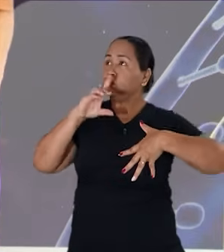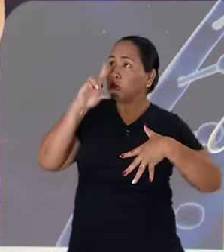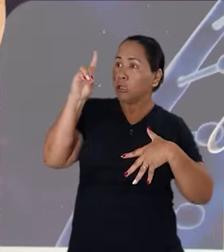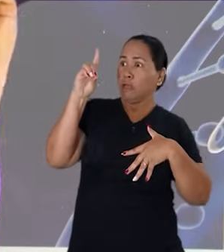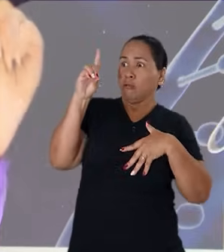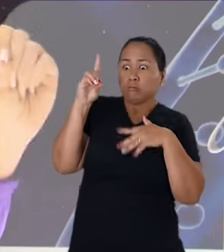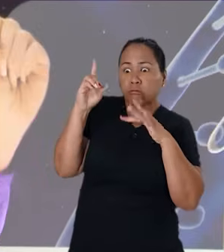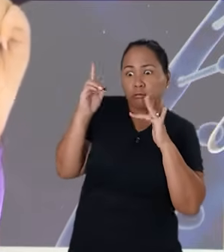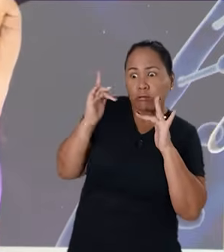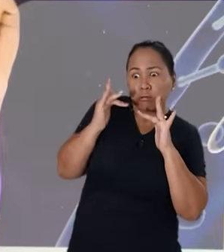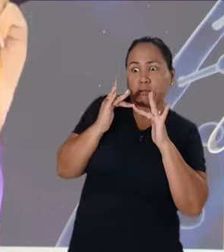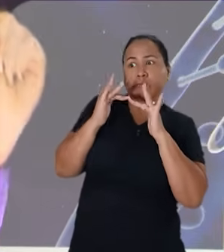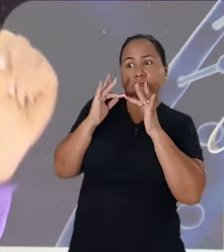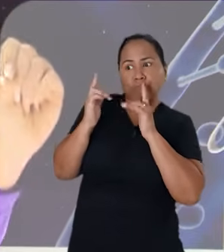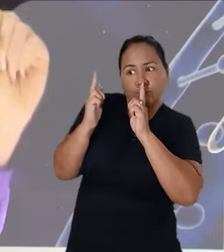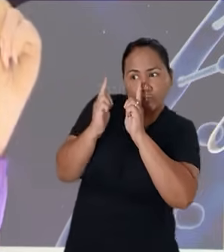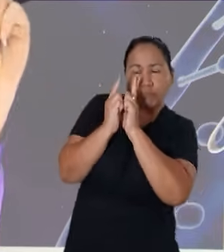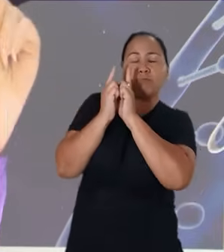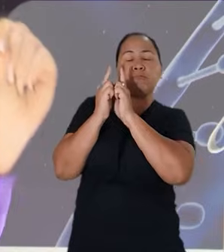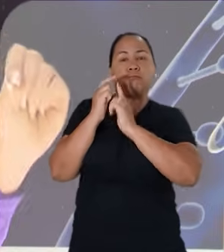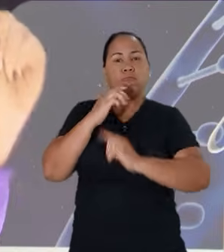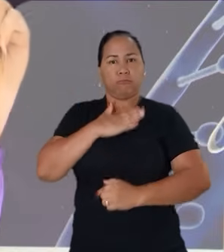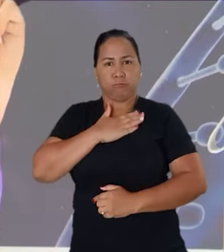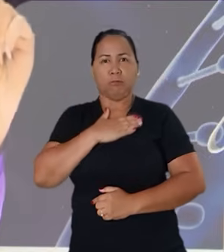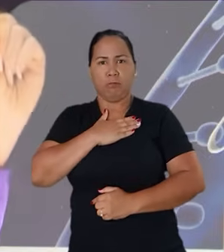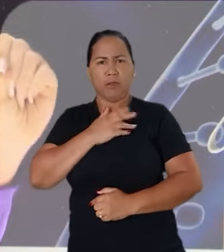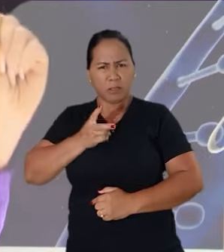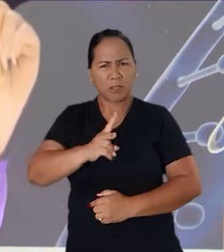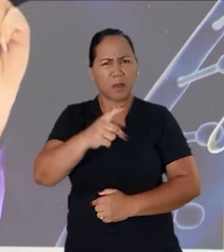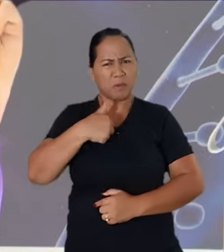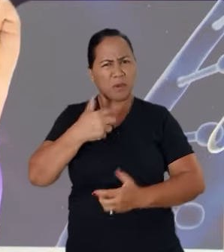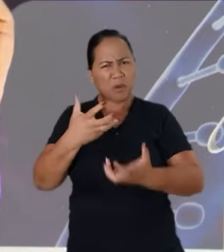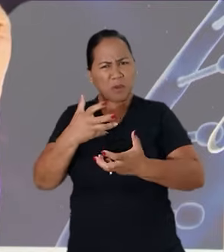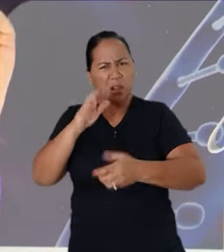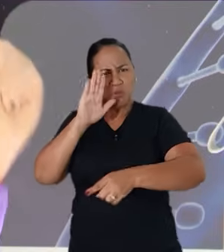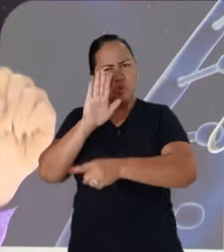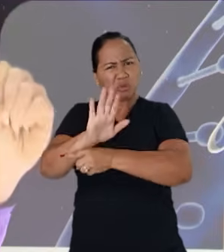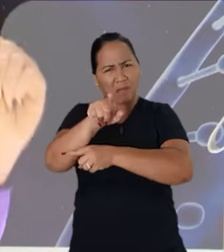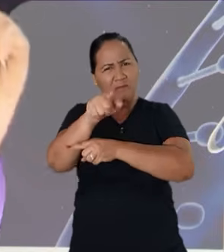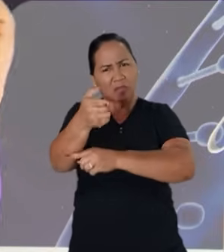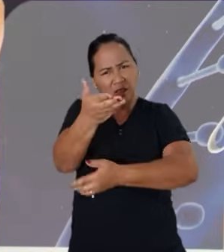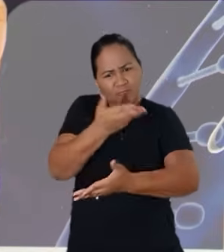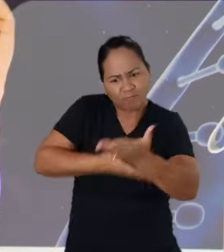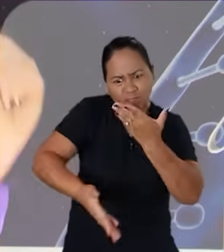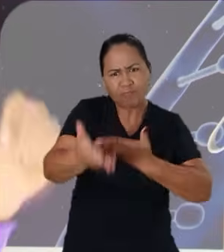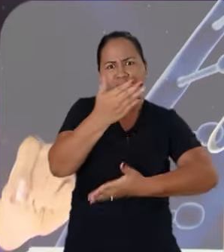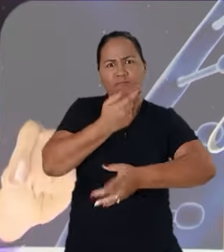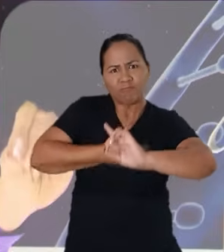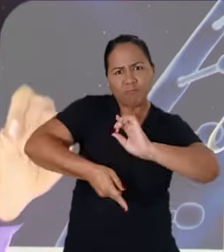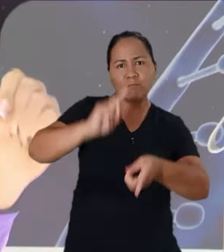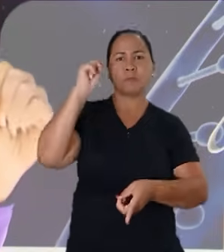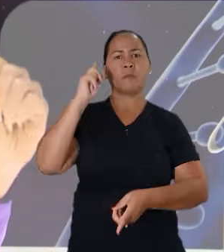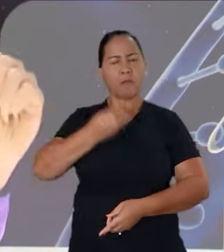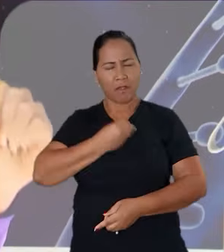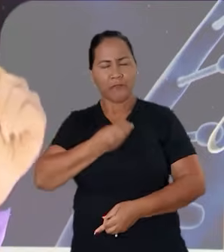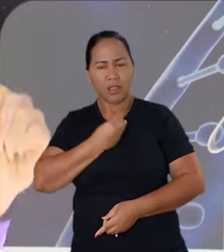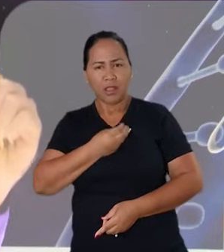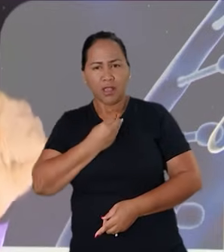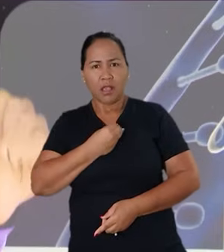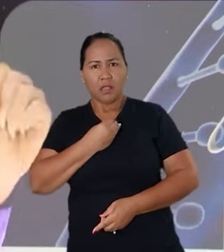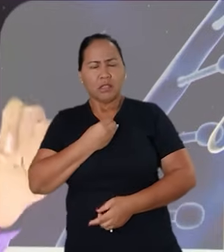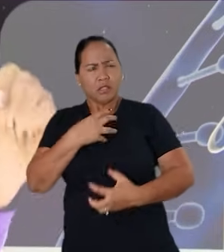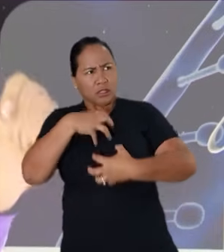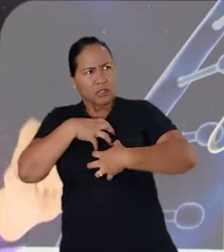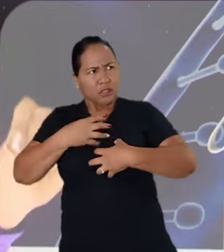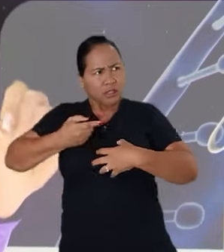de unidade, de unicidade, de compaixão, de amor, de ajudar, de transformar vidas. Toda vez que eu quero